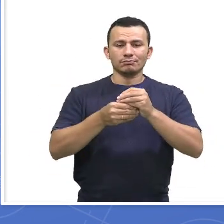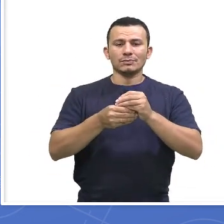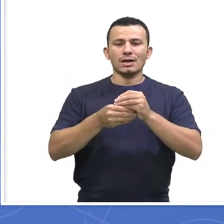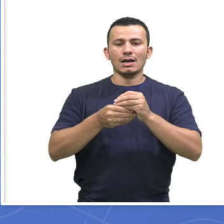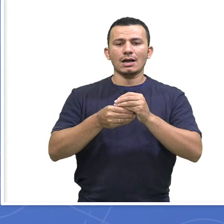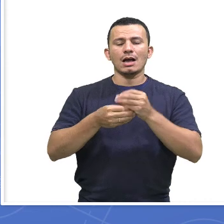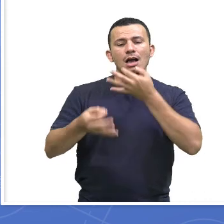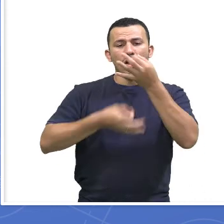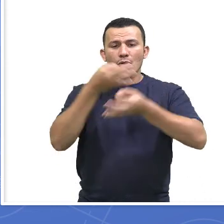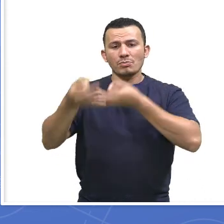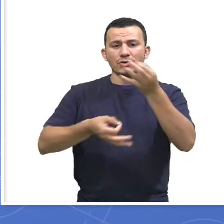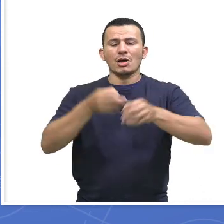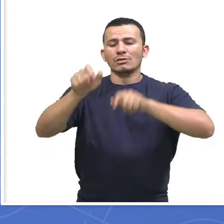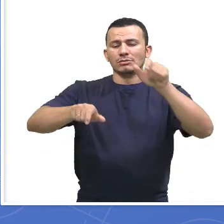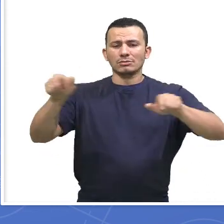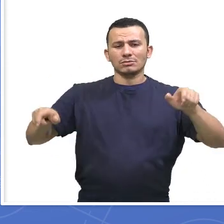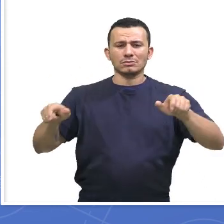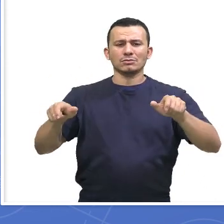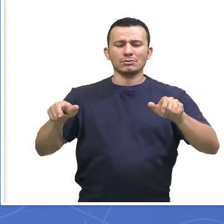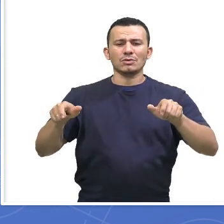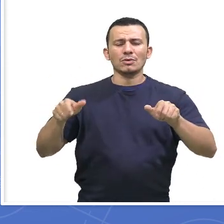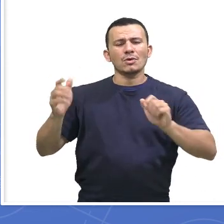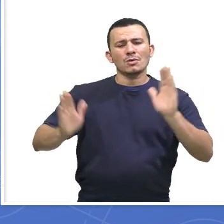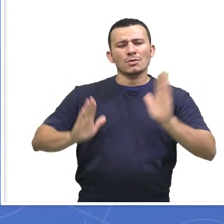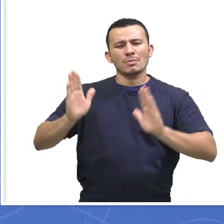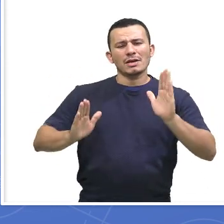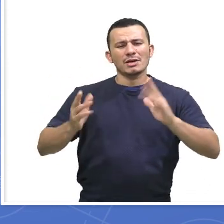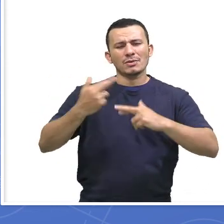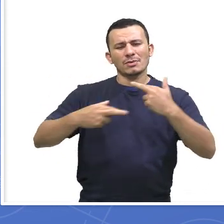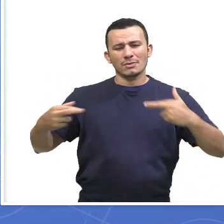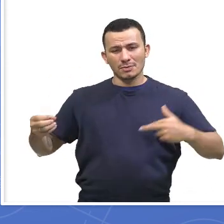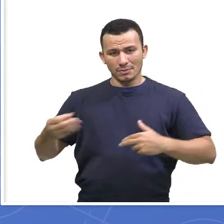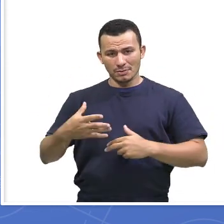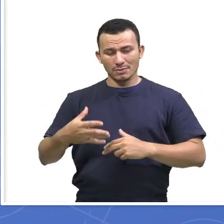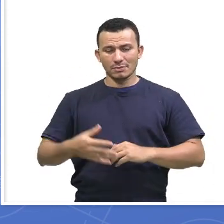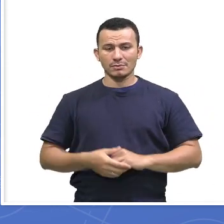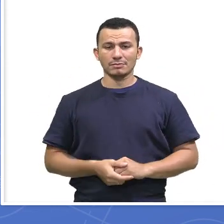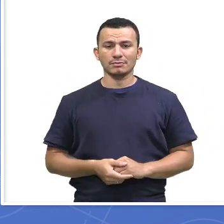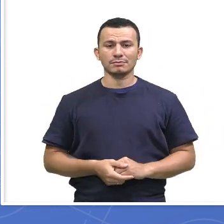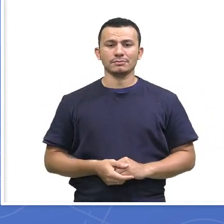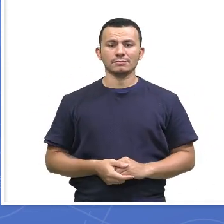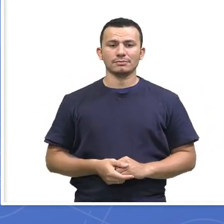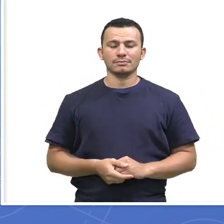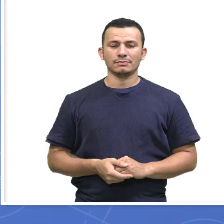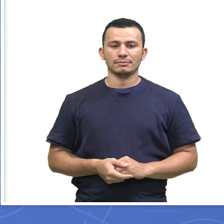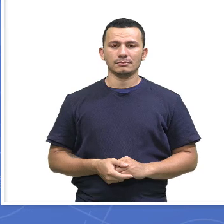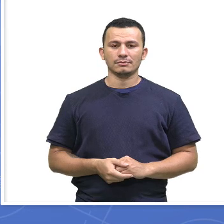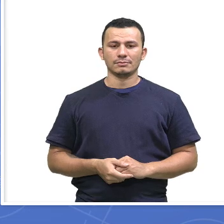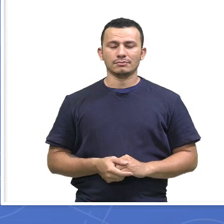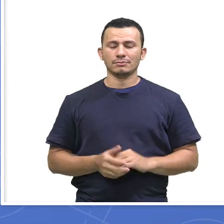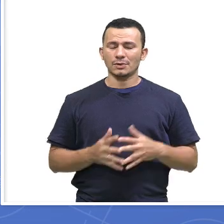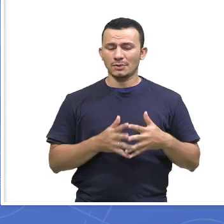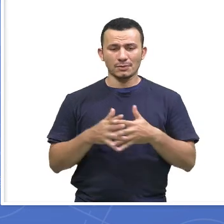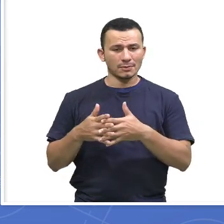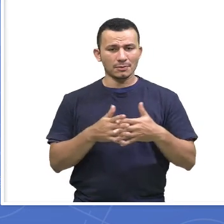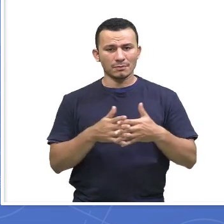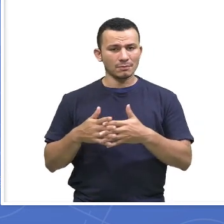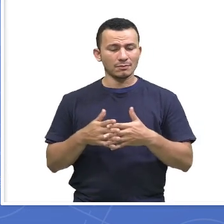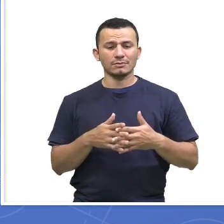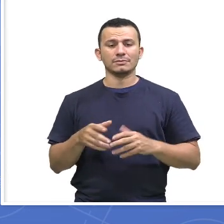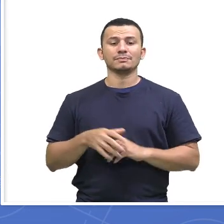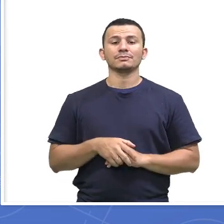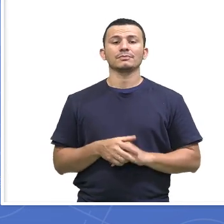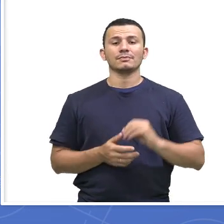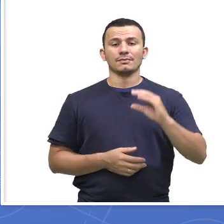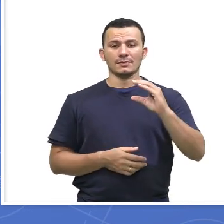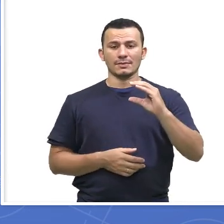antinaturalistas surgidas nos primórdios do Renascimento. Olha só, hein? Tá confuso o negócio. Letra